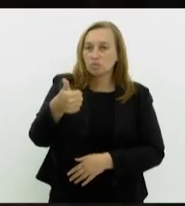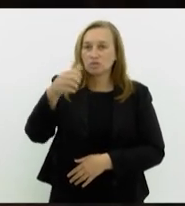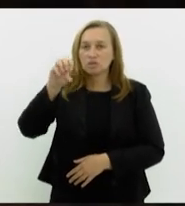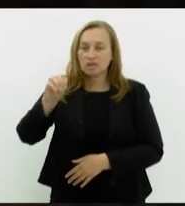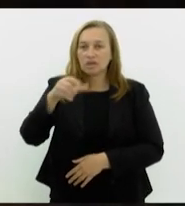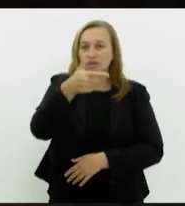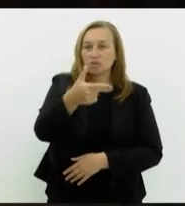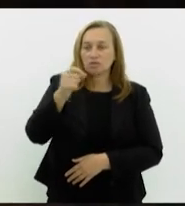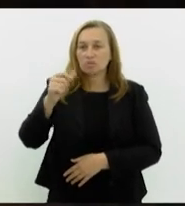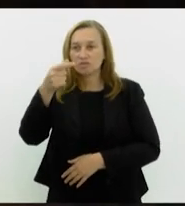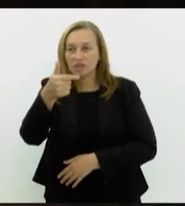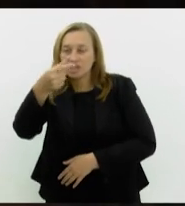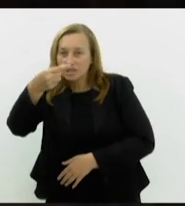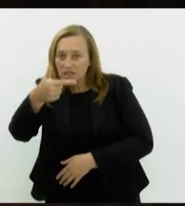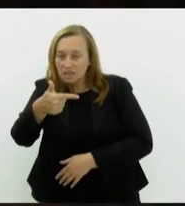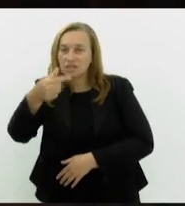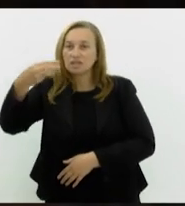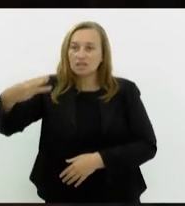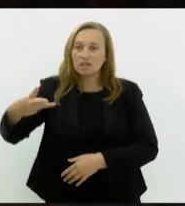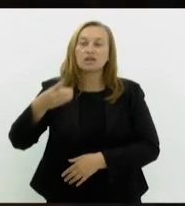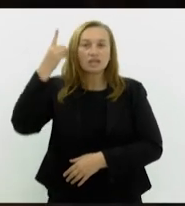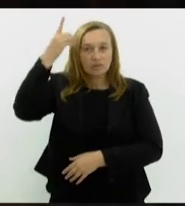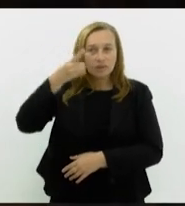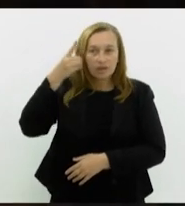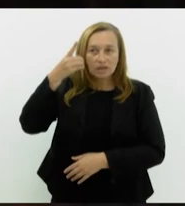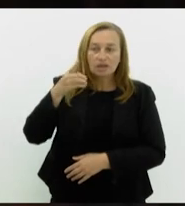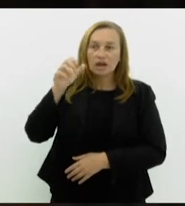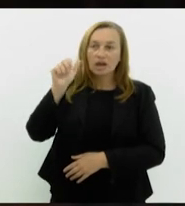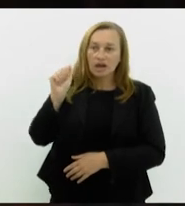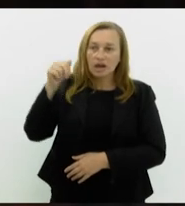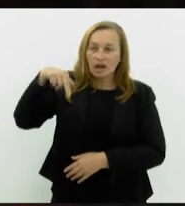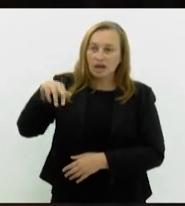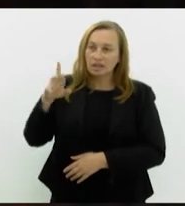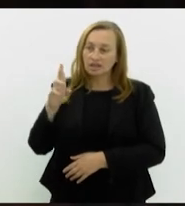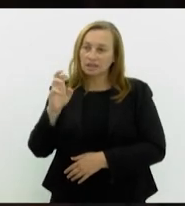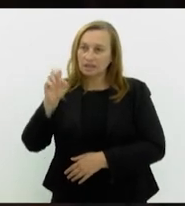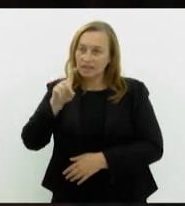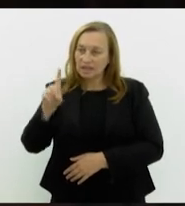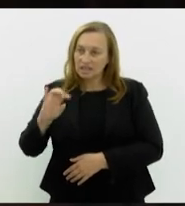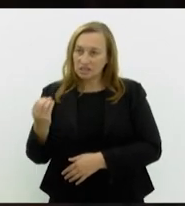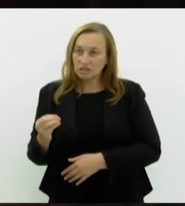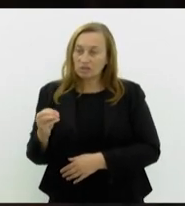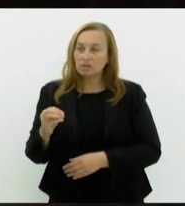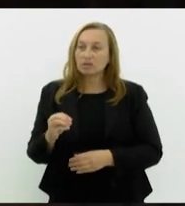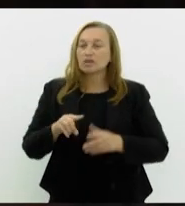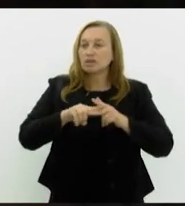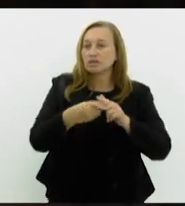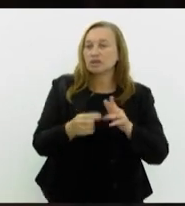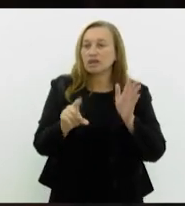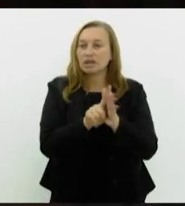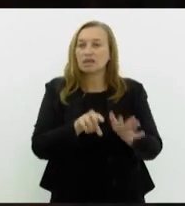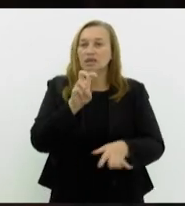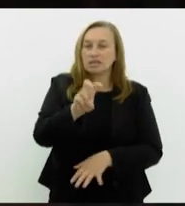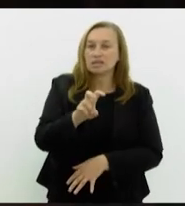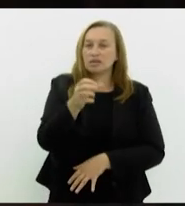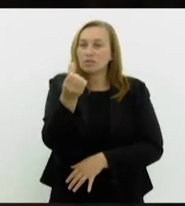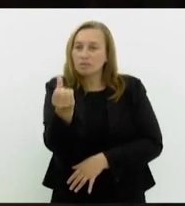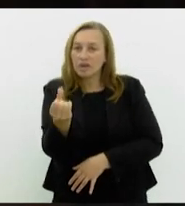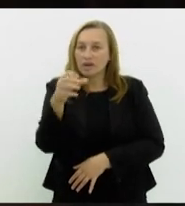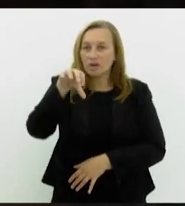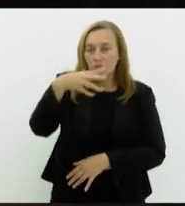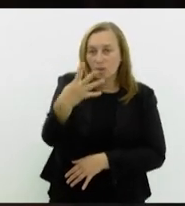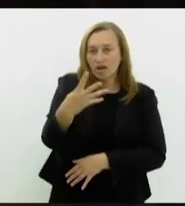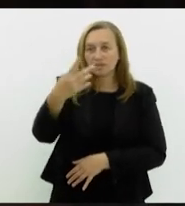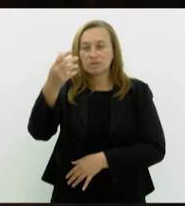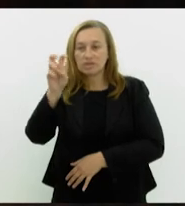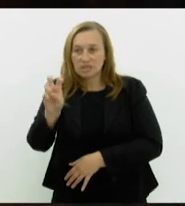2023, de autoria do deputado Andrezinho Siciliano, que altera o anexo da Lei 5645,